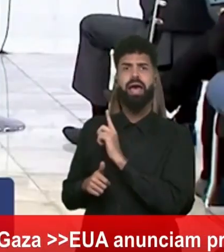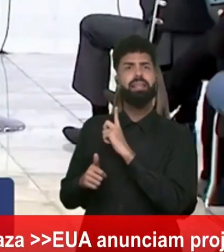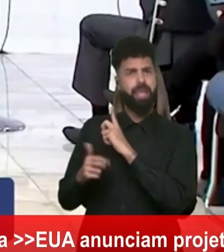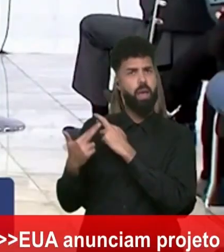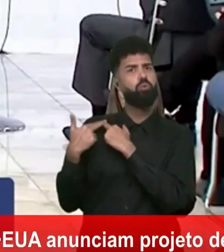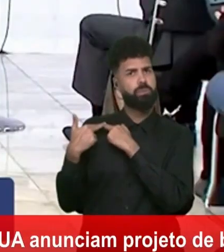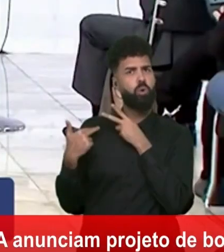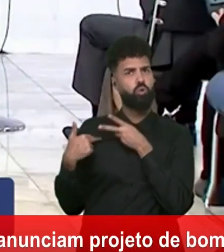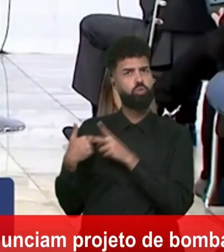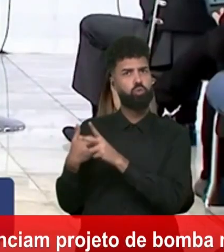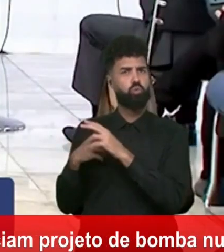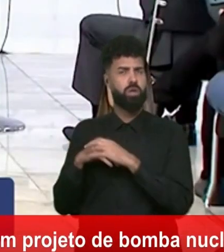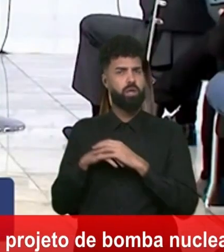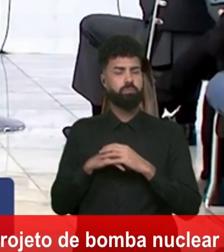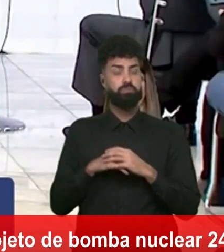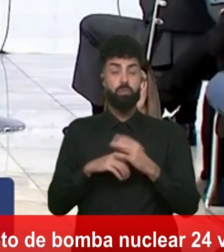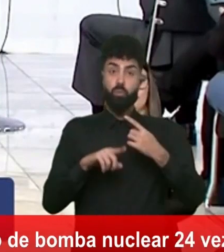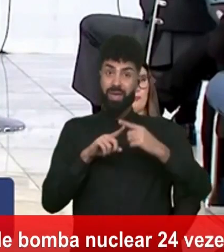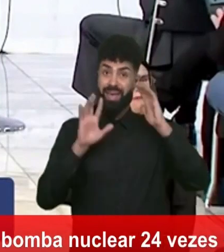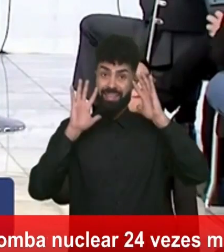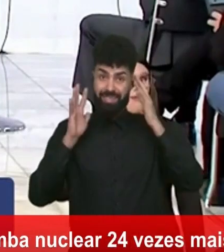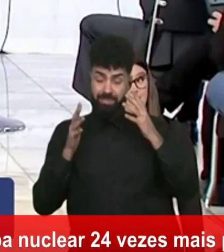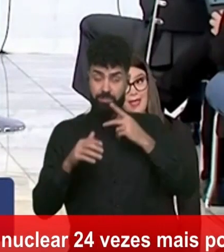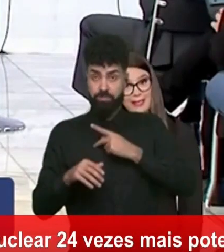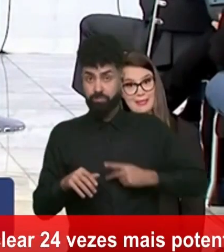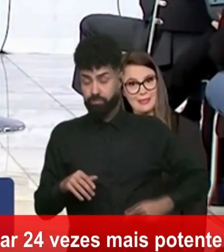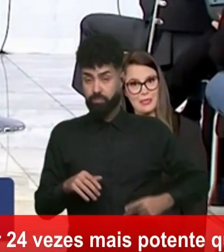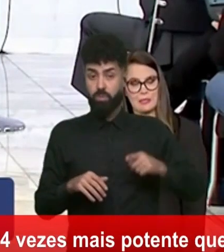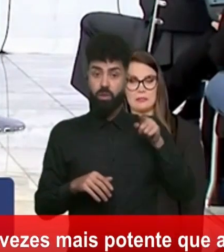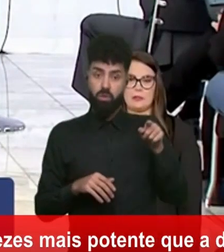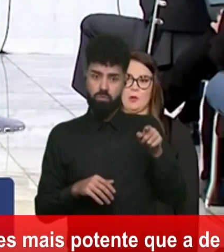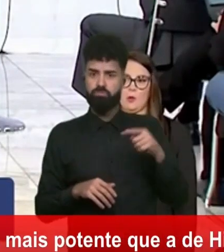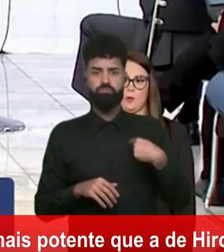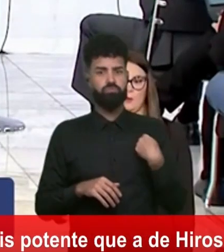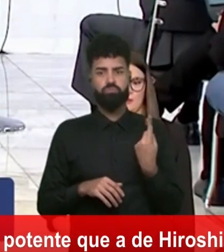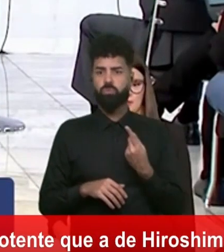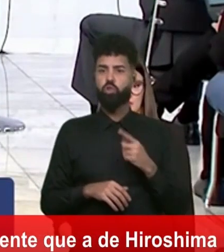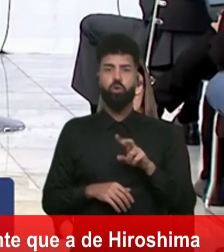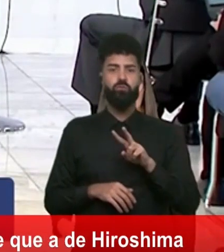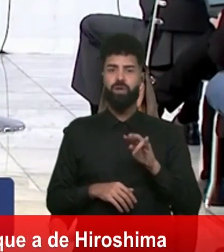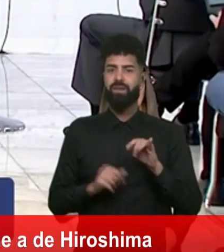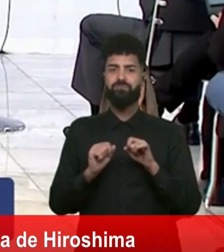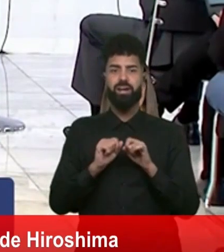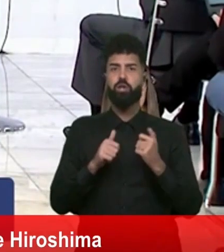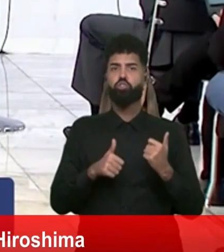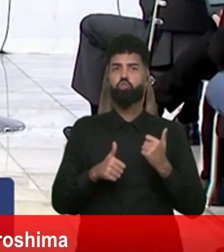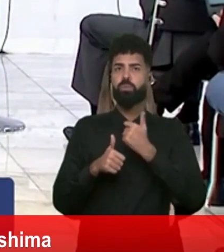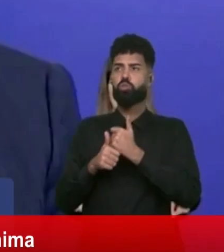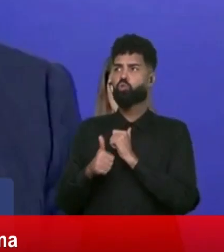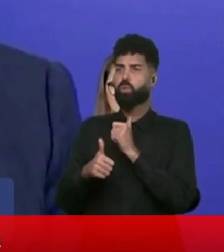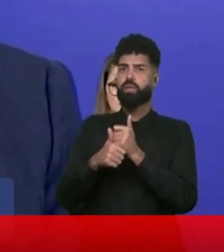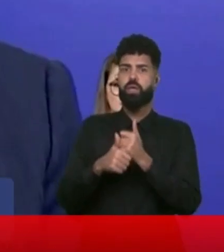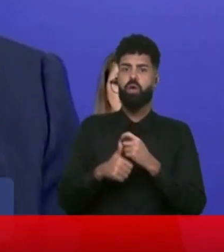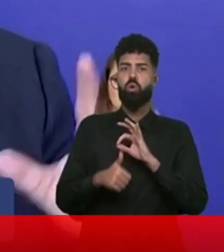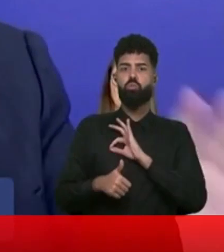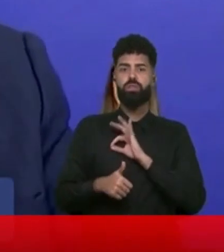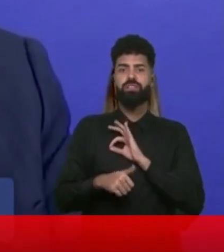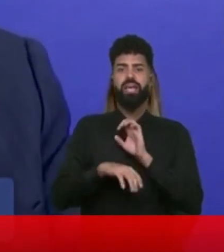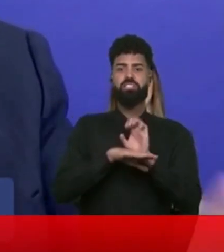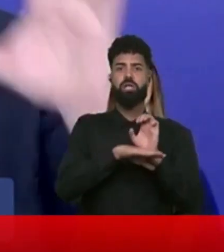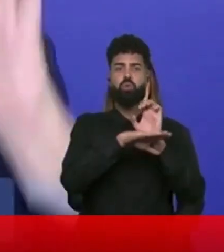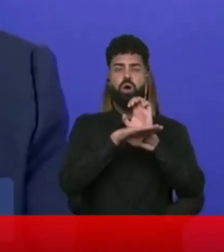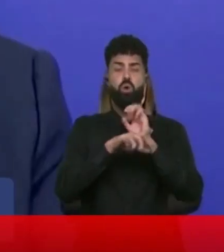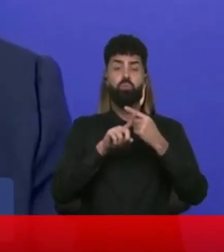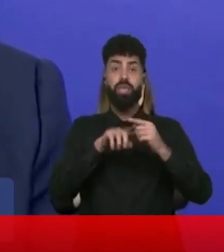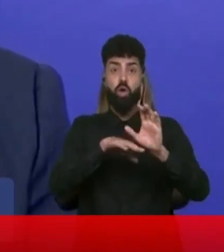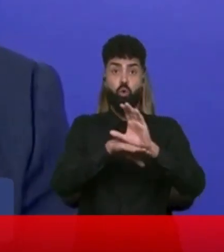substituir, é a decisão do presidente da República, nós não vamos substituir polícias estaduais. Porque a